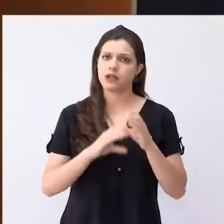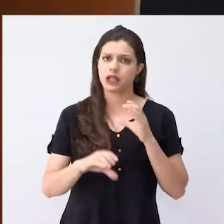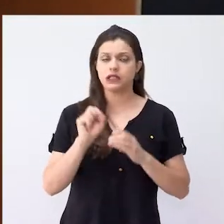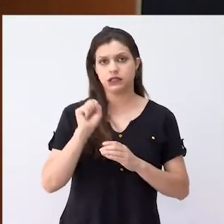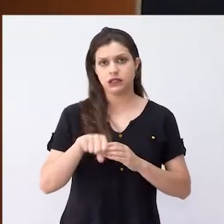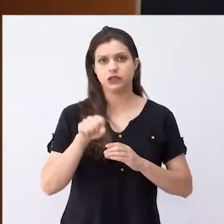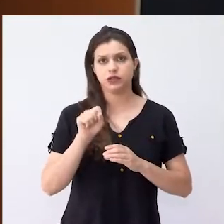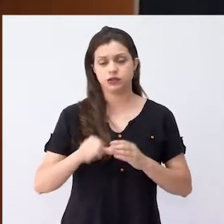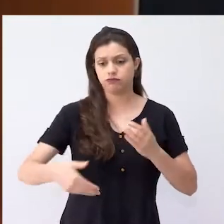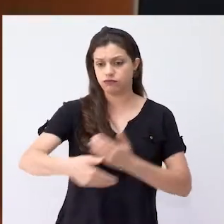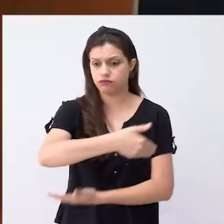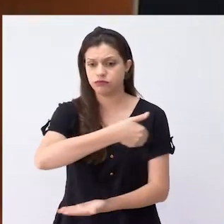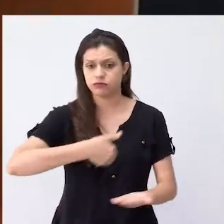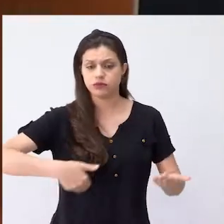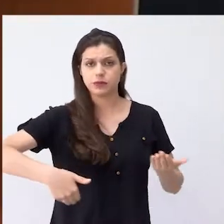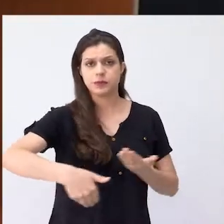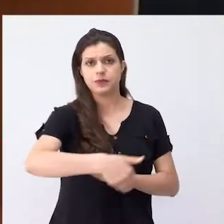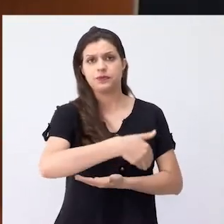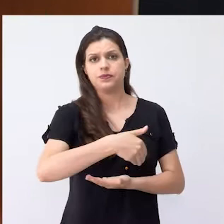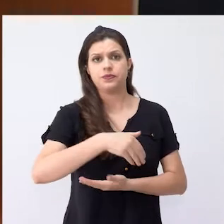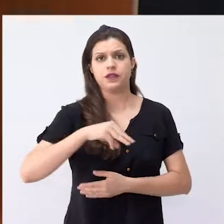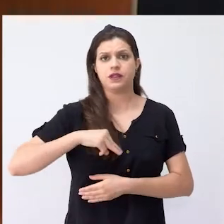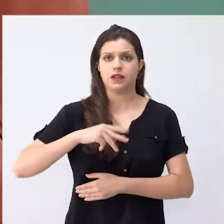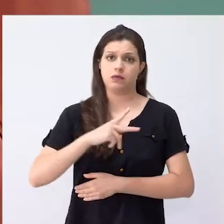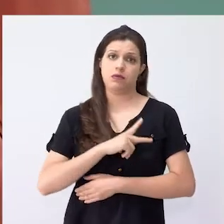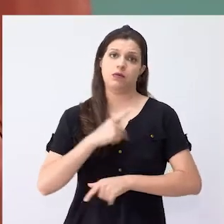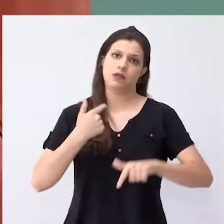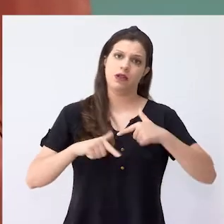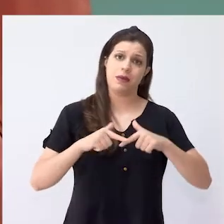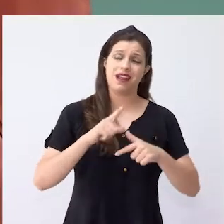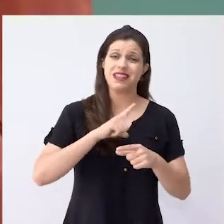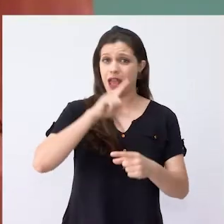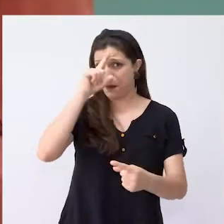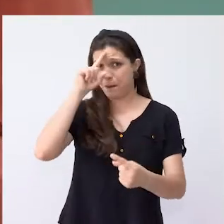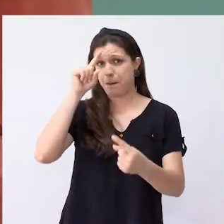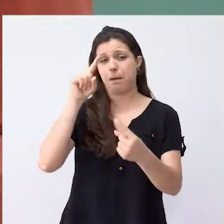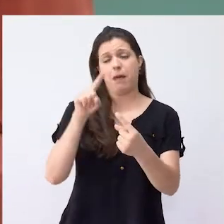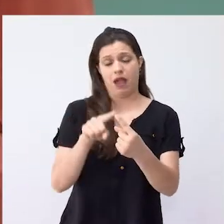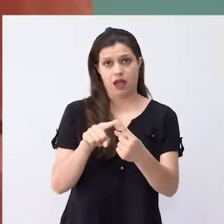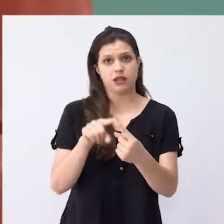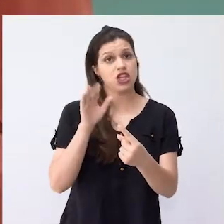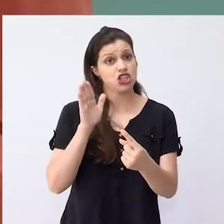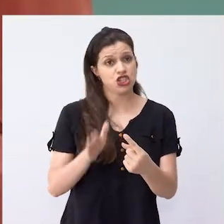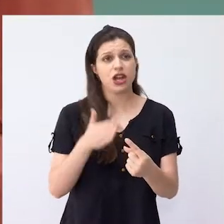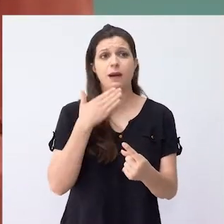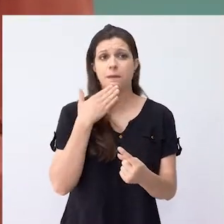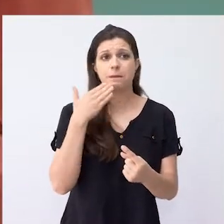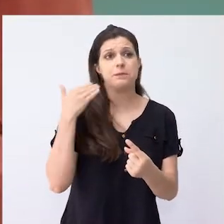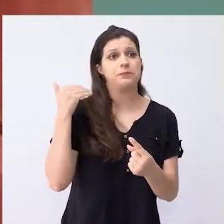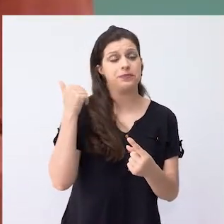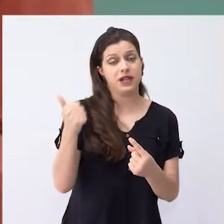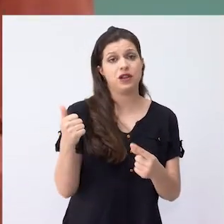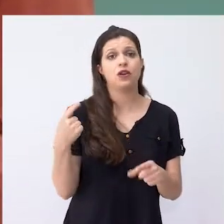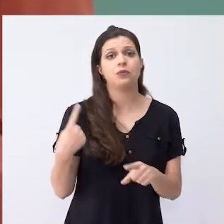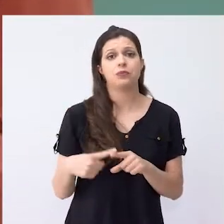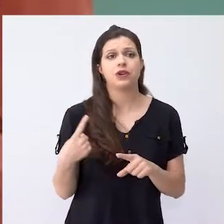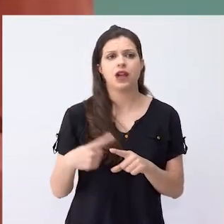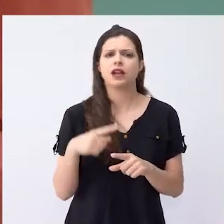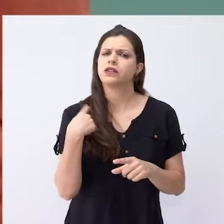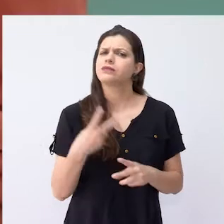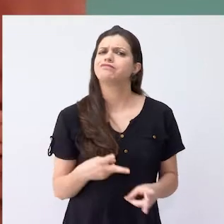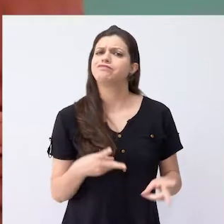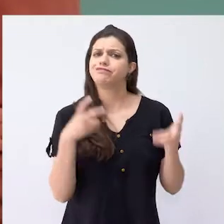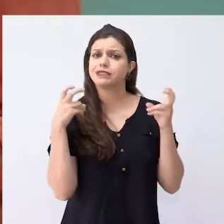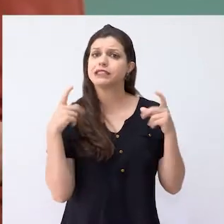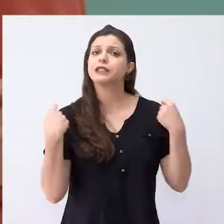comunicação efetiva entre os órgãos e o Ministério Público do Trabalho? Essa sempre é uma meta, assim, isso já melhorou bastante, justamente quando a